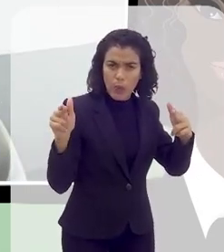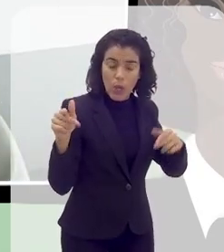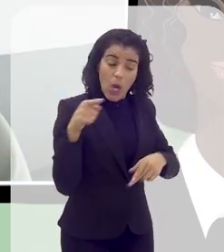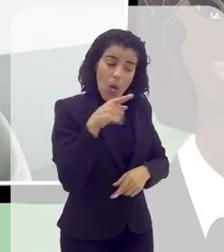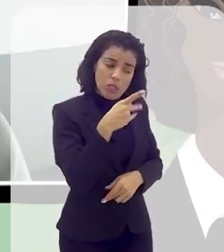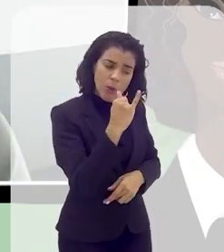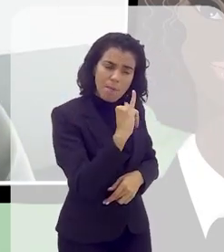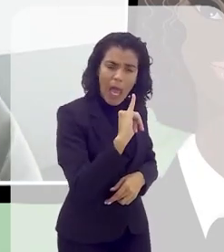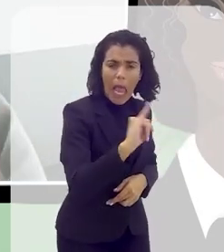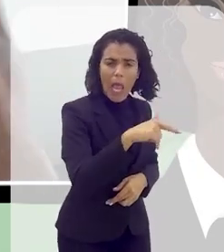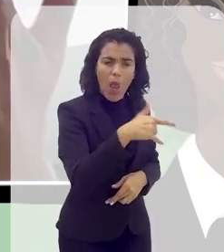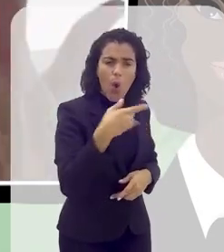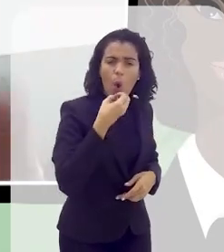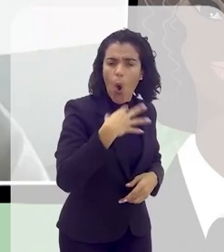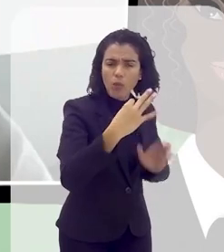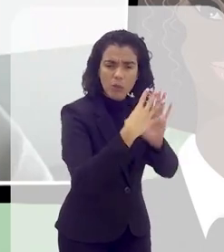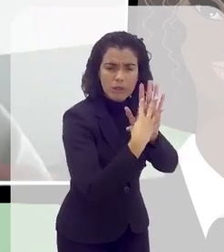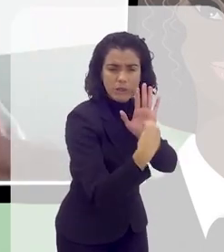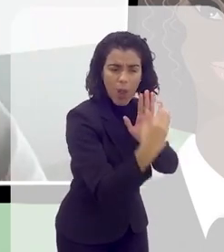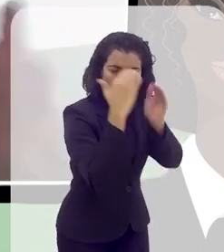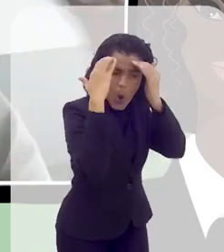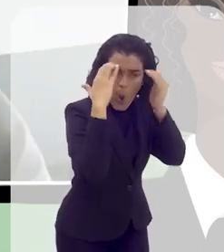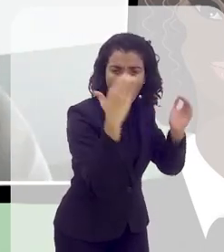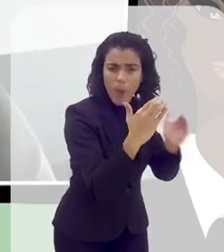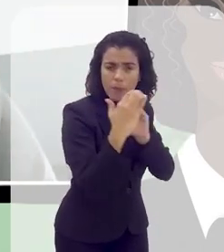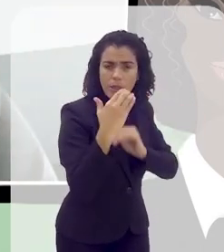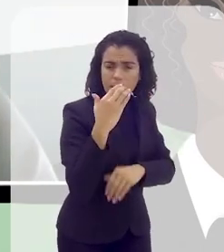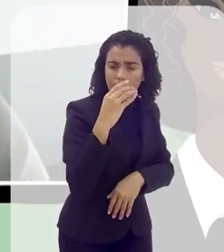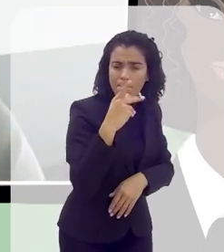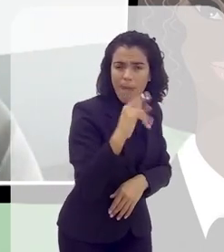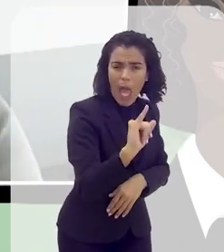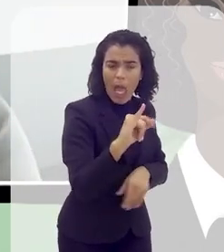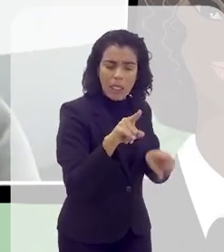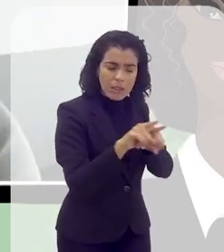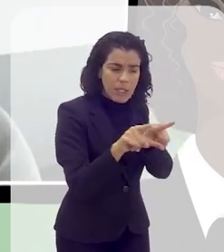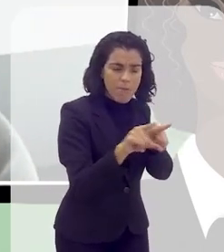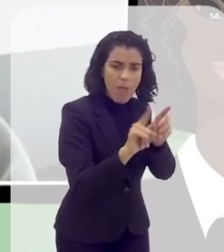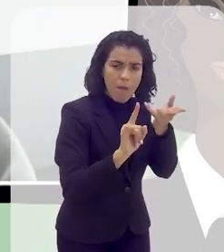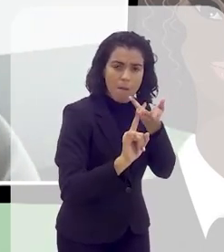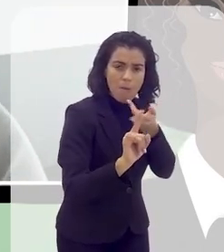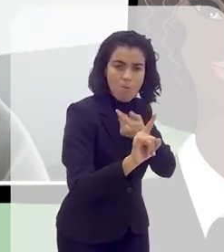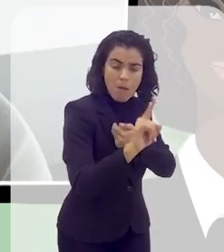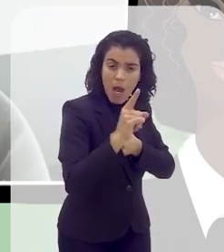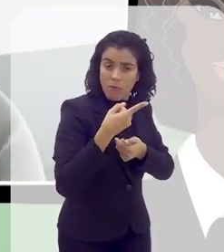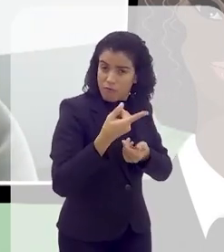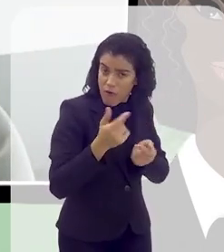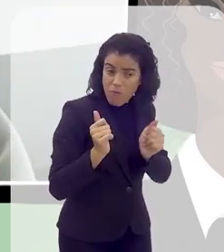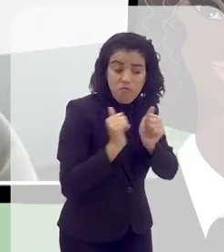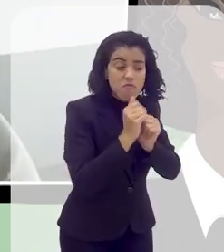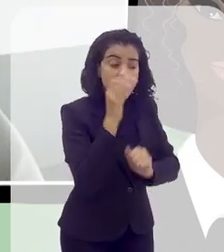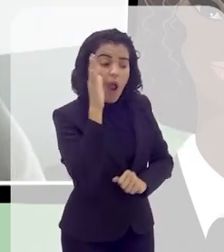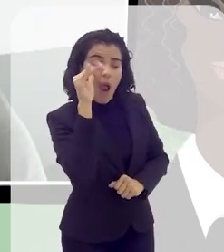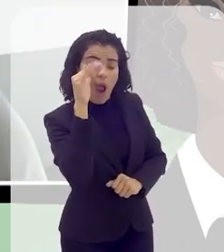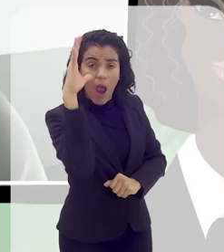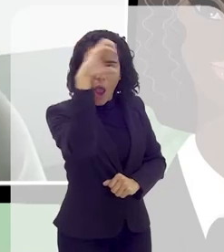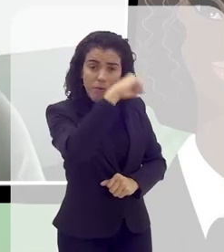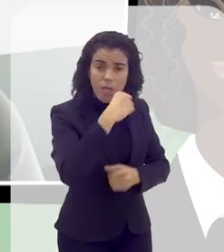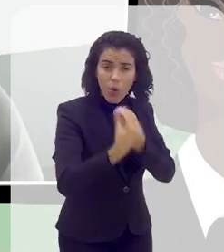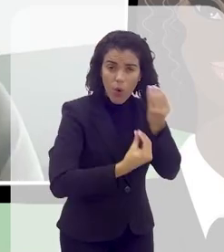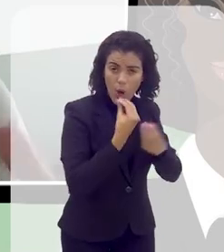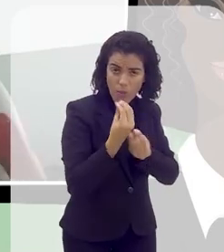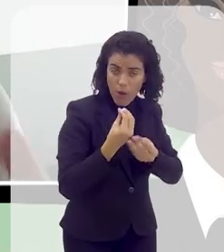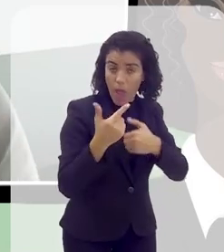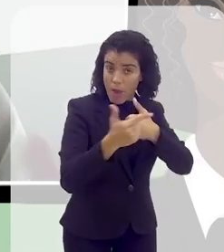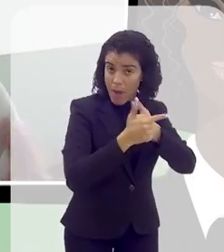em relação ao pai. Seu pai é um bom exemplo, obedeça seu pai, vamos lá, seu pai já sabe fazer isso, vamos lá aprender com seu pai como é que